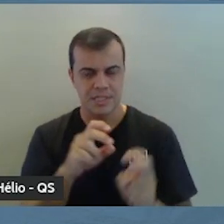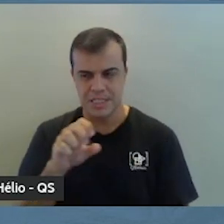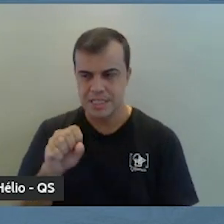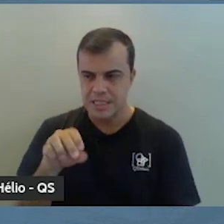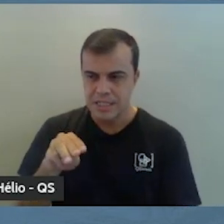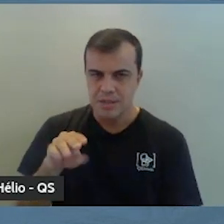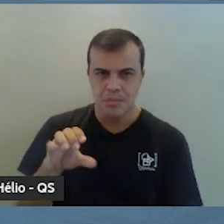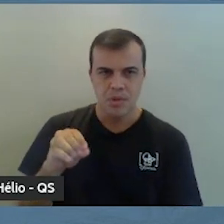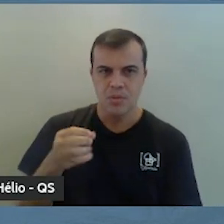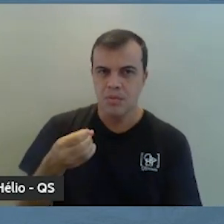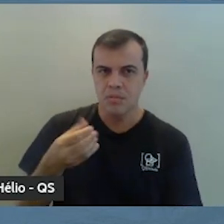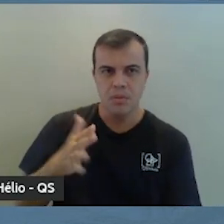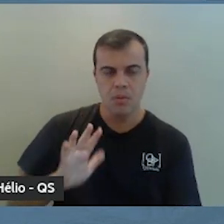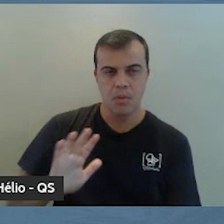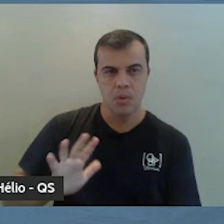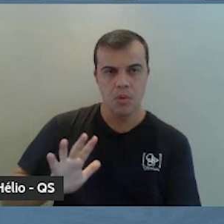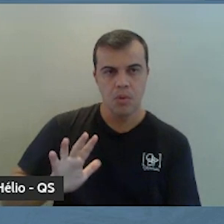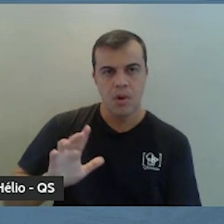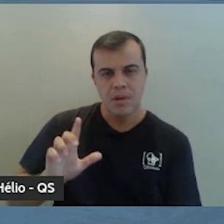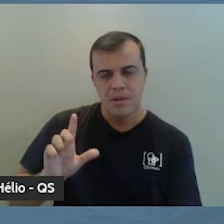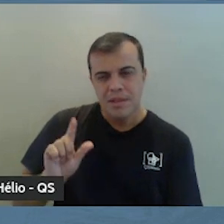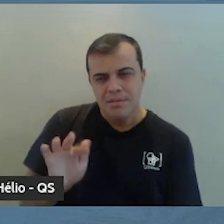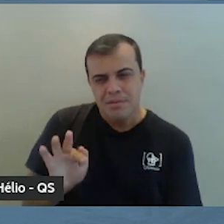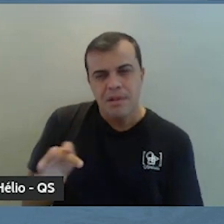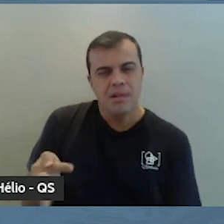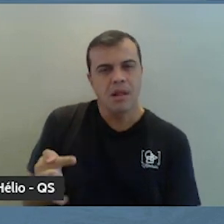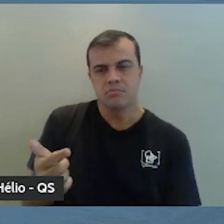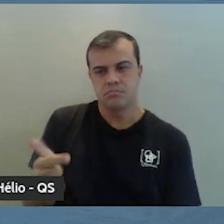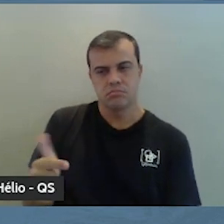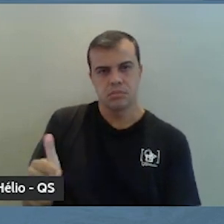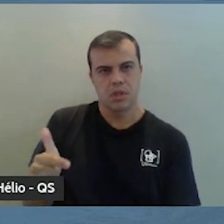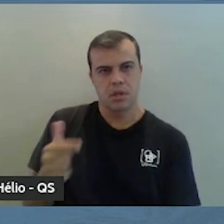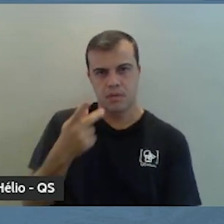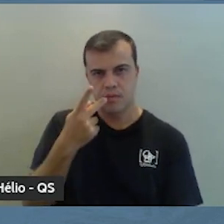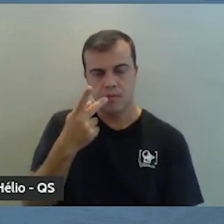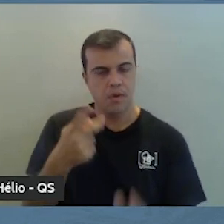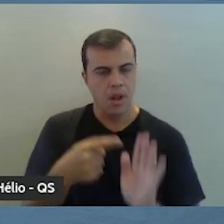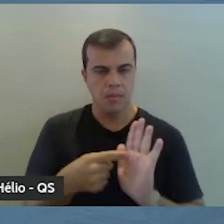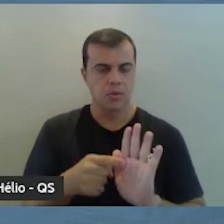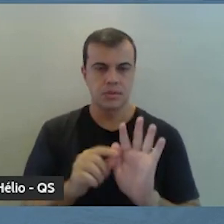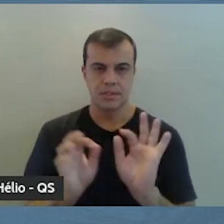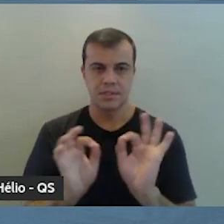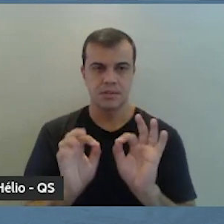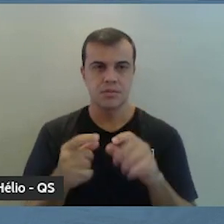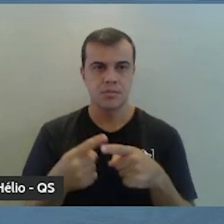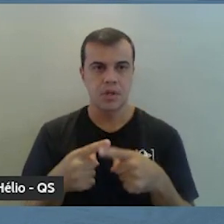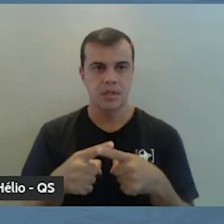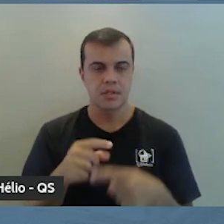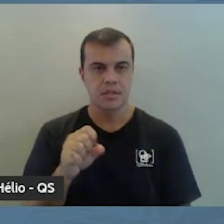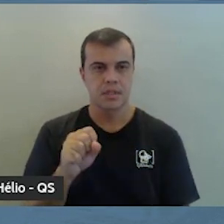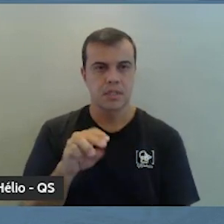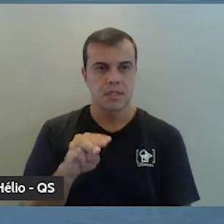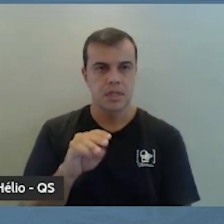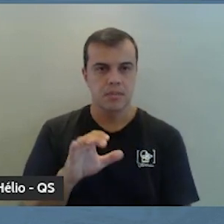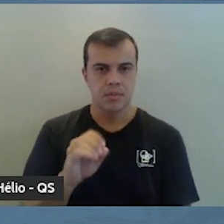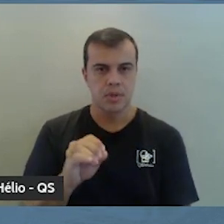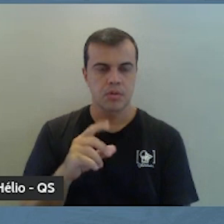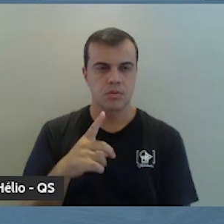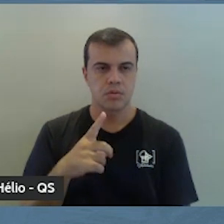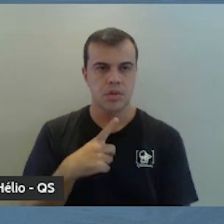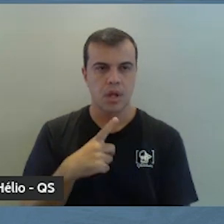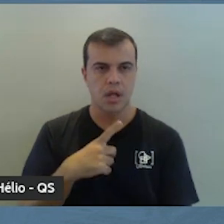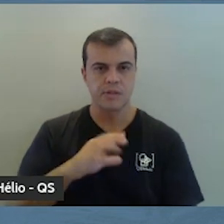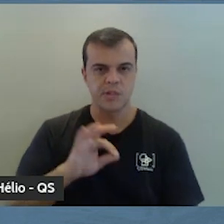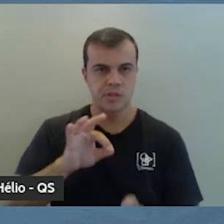tão rica, tão minuciosa como essa. Eu não quis trazer essa fase, porque o Samico é reconhecido, ele tem essa